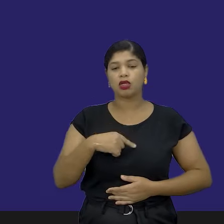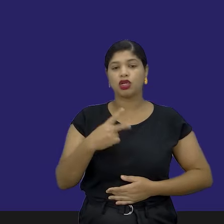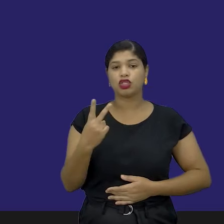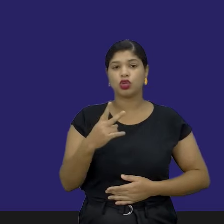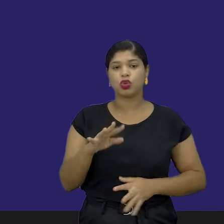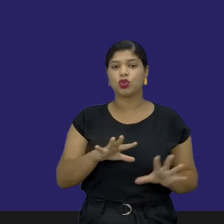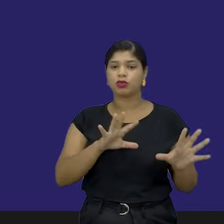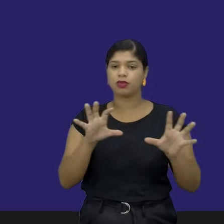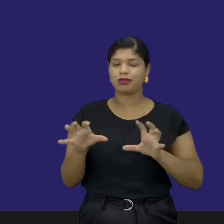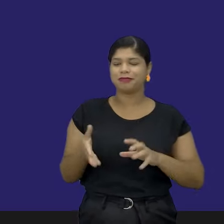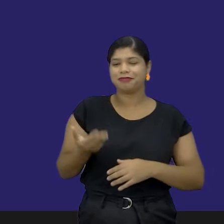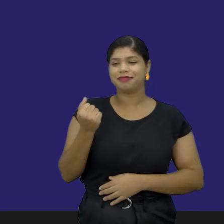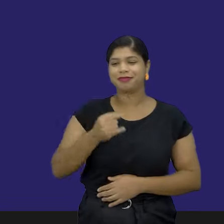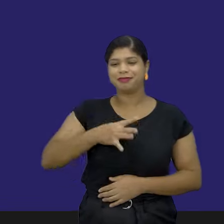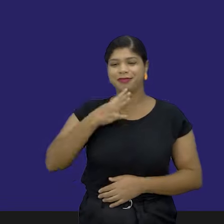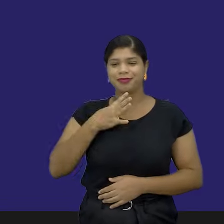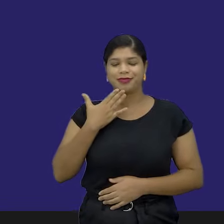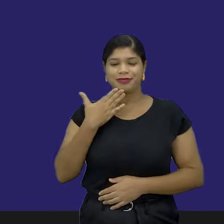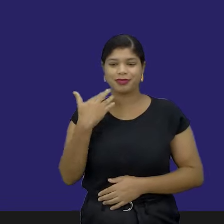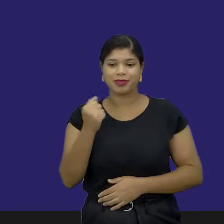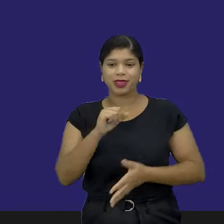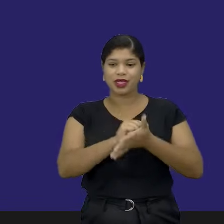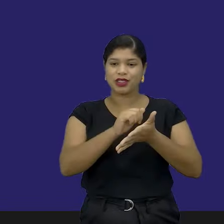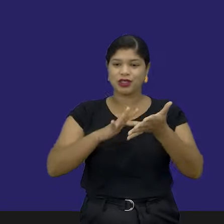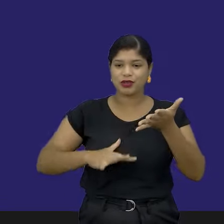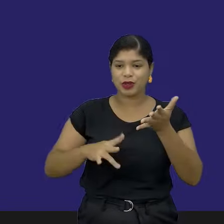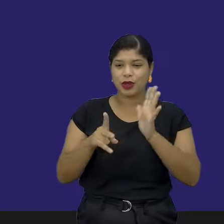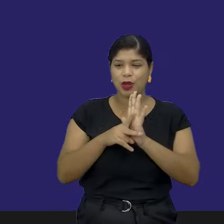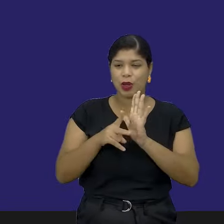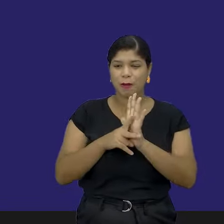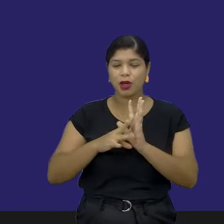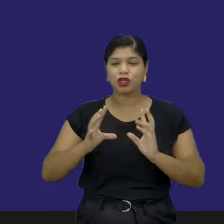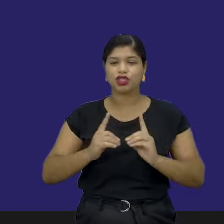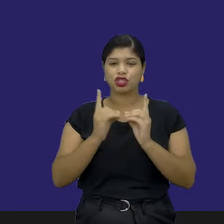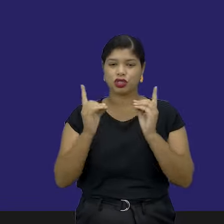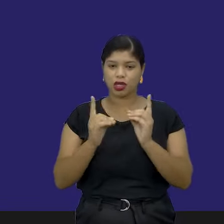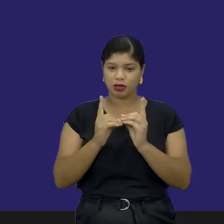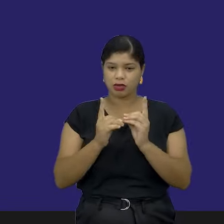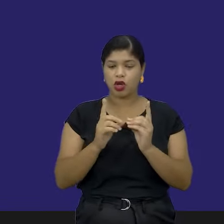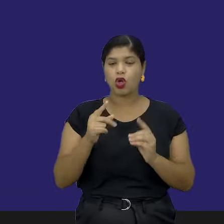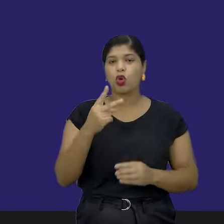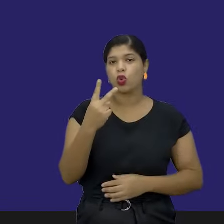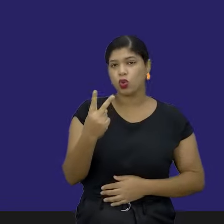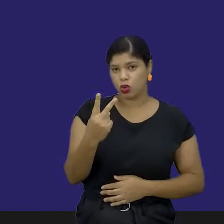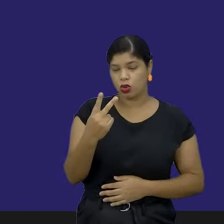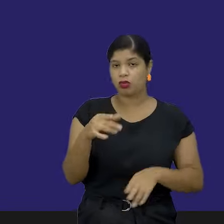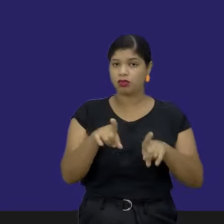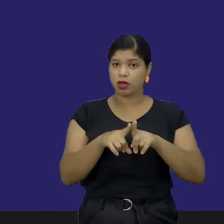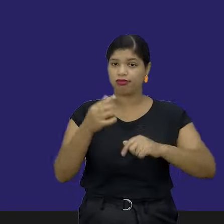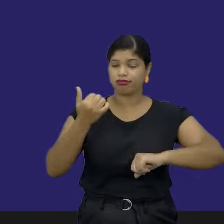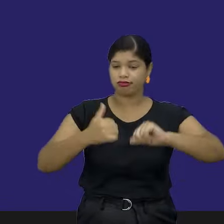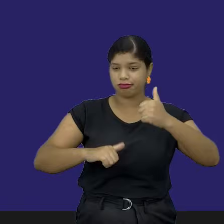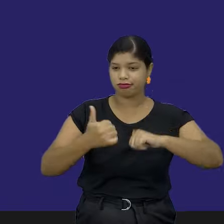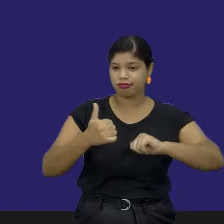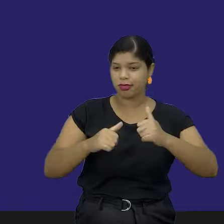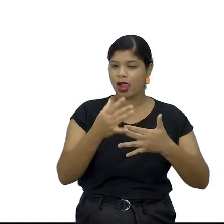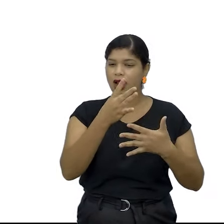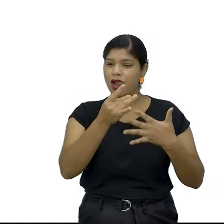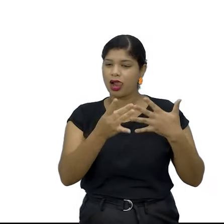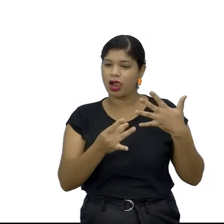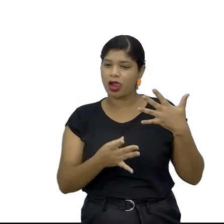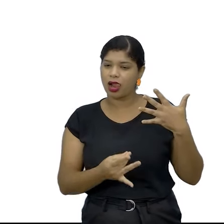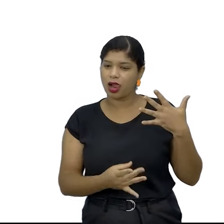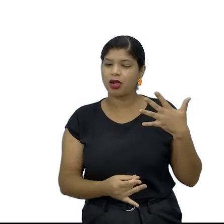momento, né, então vamos conhecer as atividades da sequência didática 2 e depois vamos analisar mais